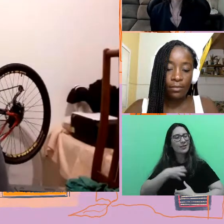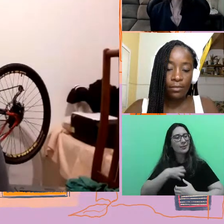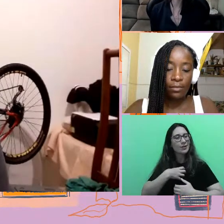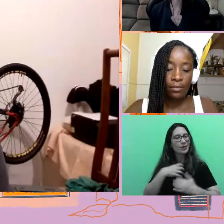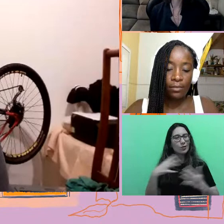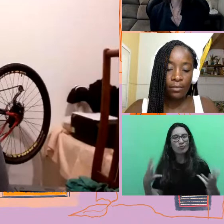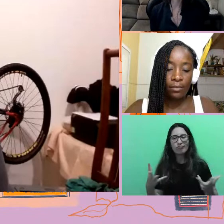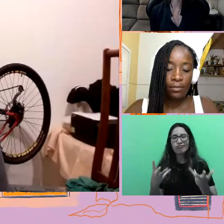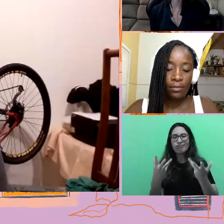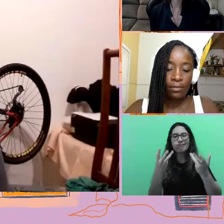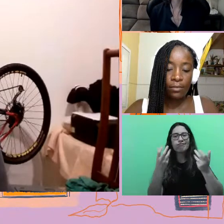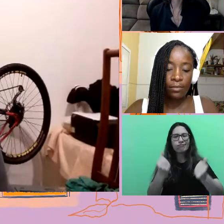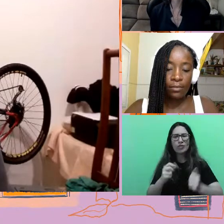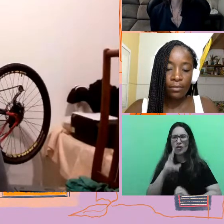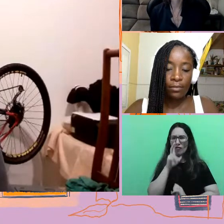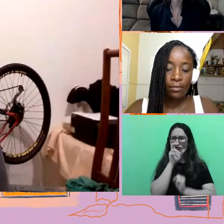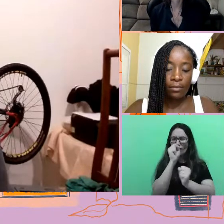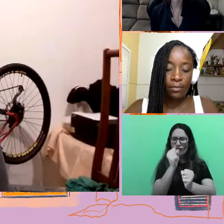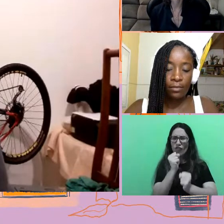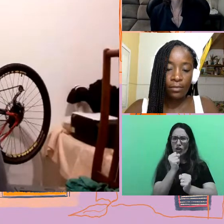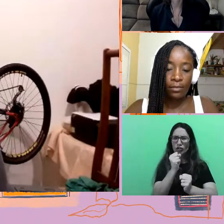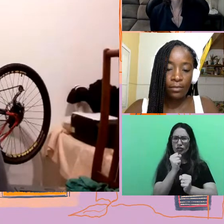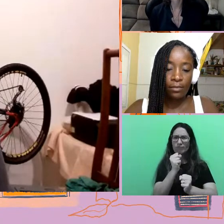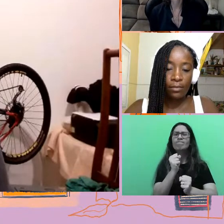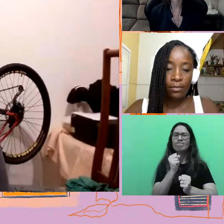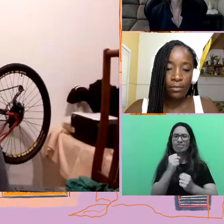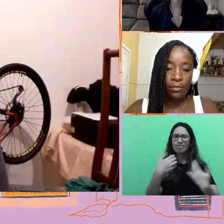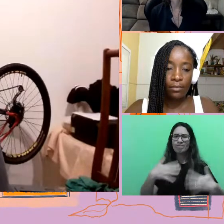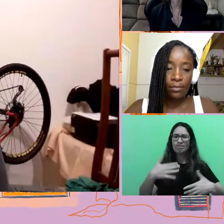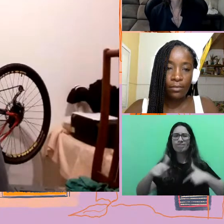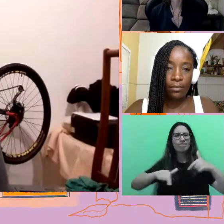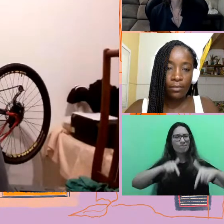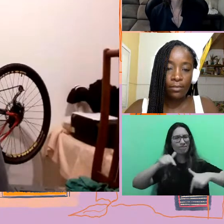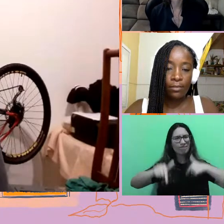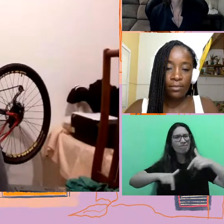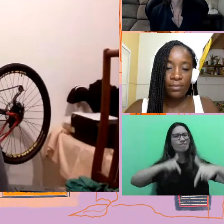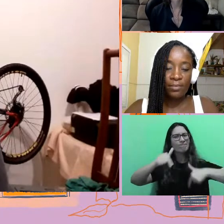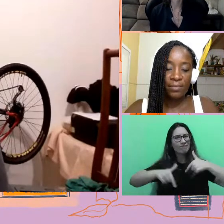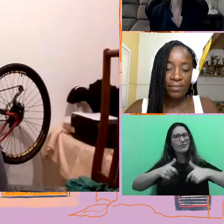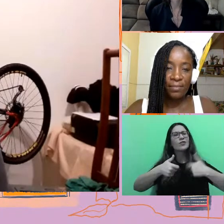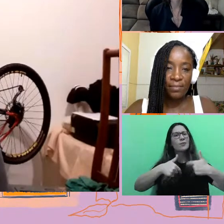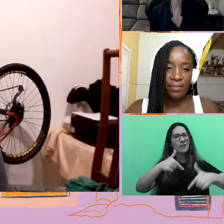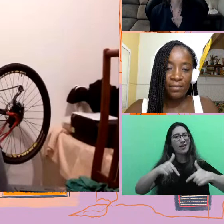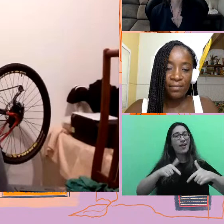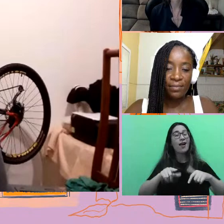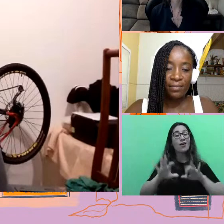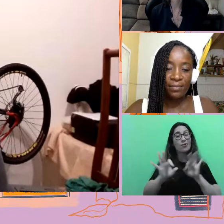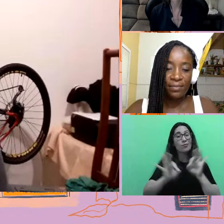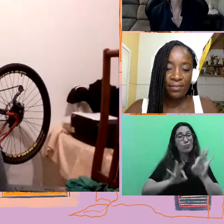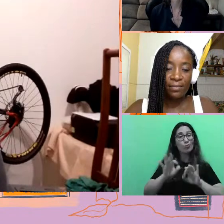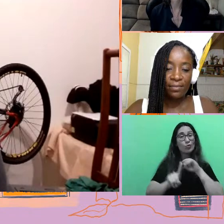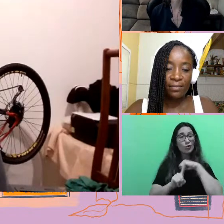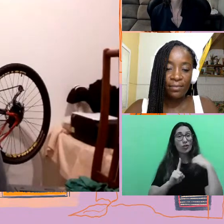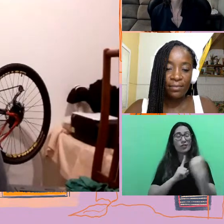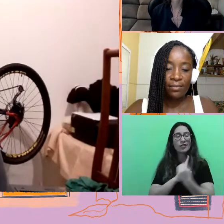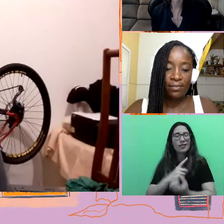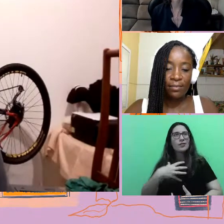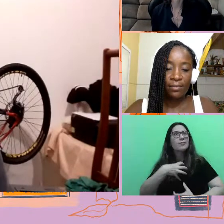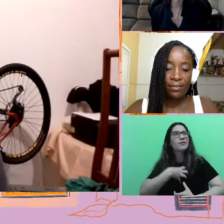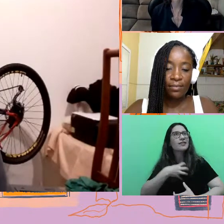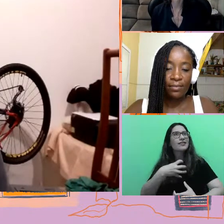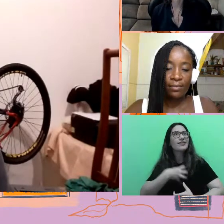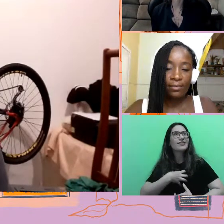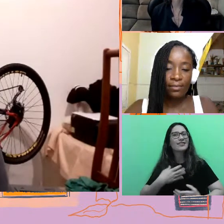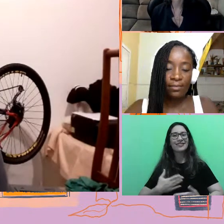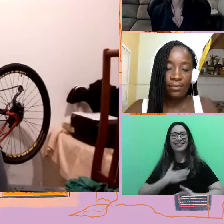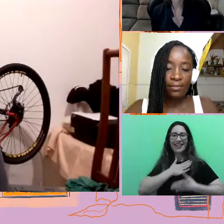Me torna forte. Né? É o melhor trabalho do mundo. Trabalhar com um projeto social me faz uma pessoa